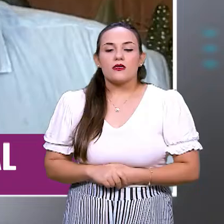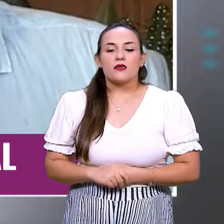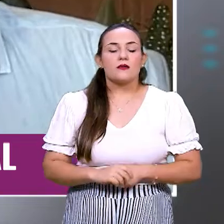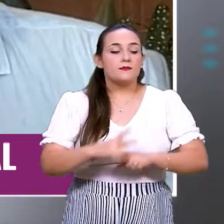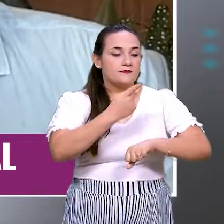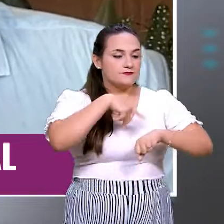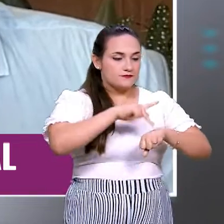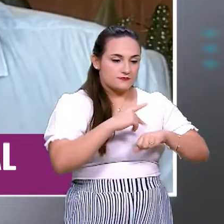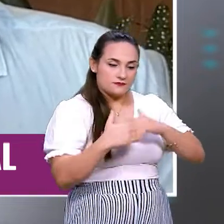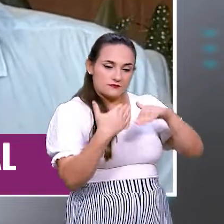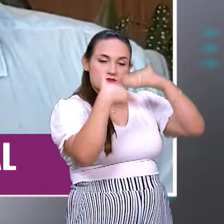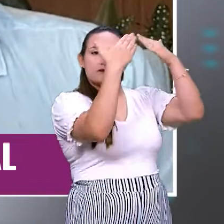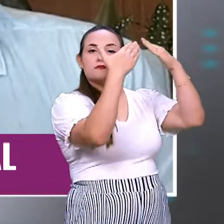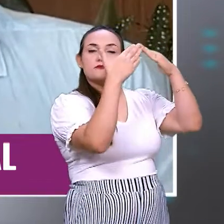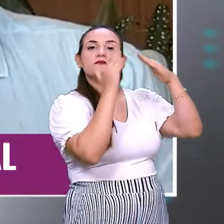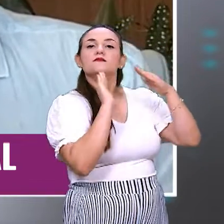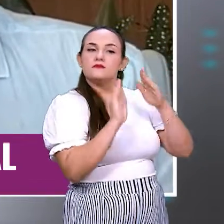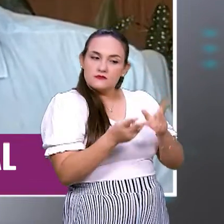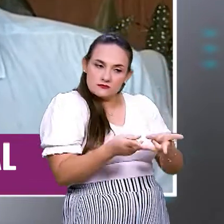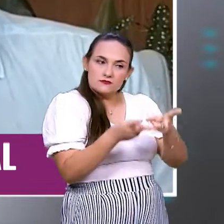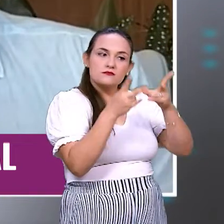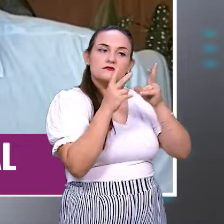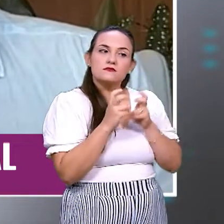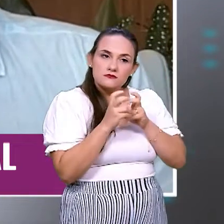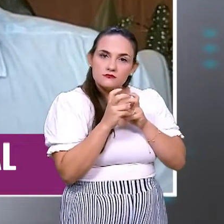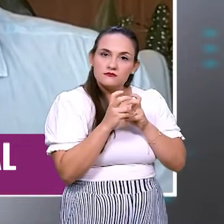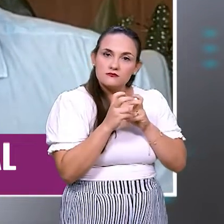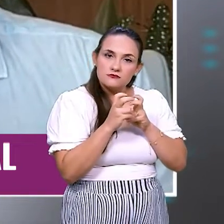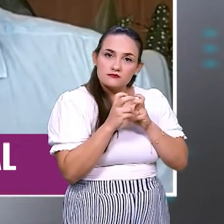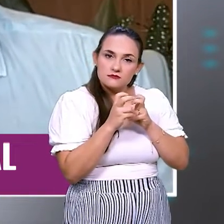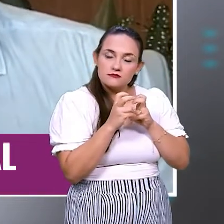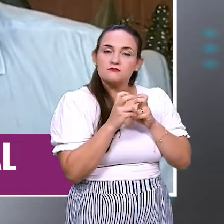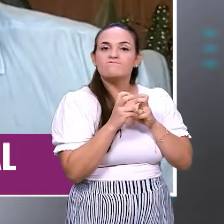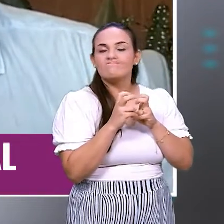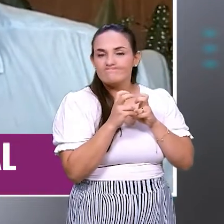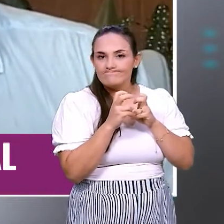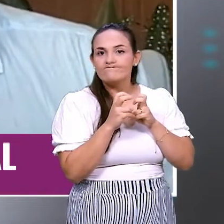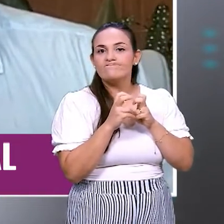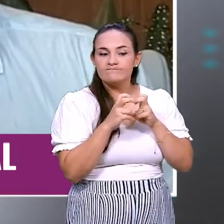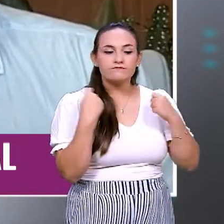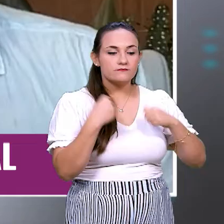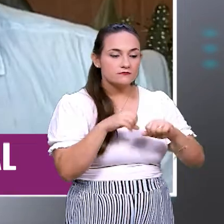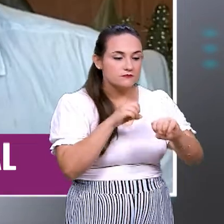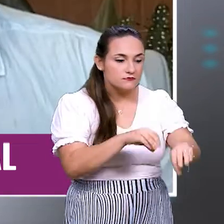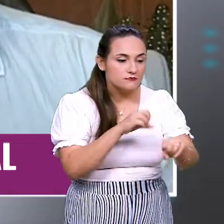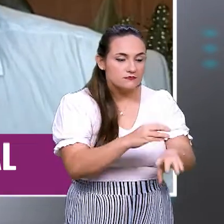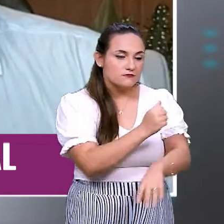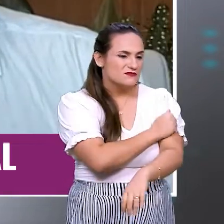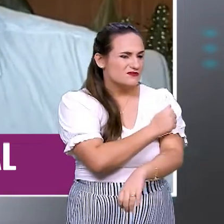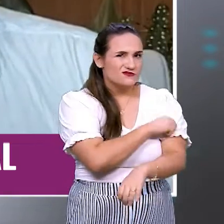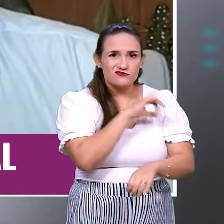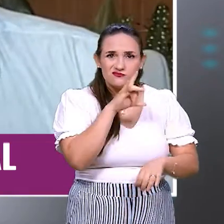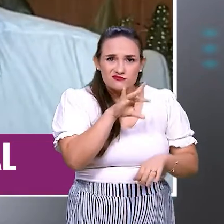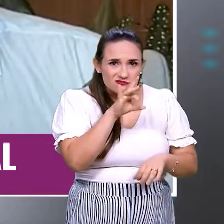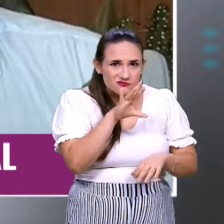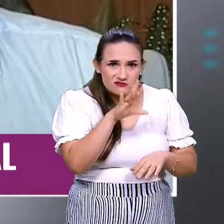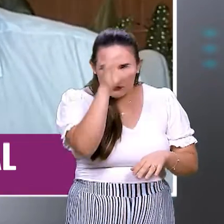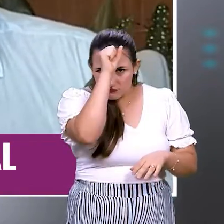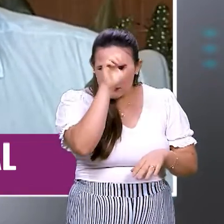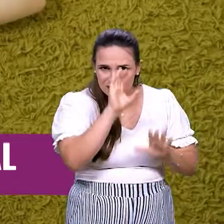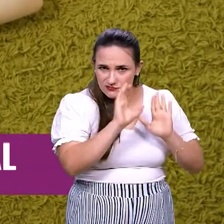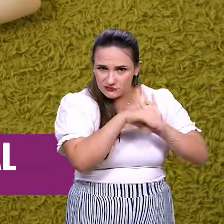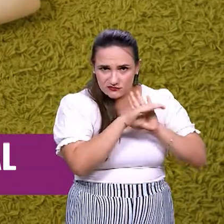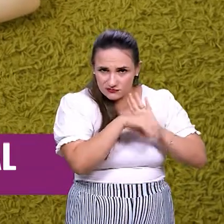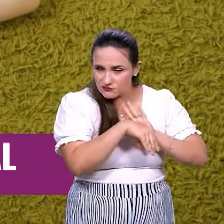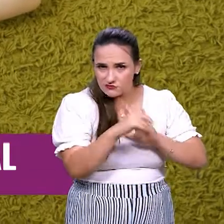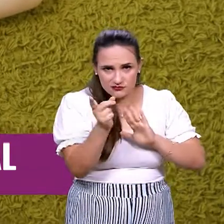Os países desenvolvidos, eles já identificaram que a gente precisa ensinar os alunos muito mais do que as questões